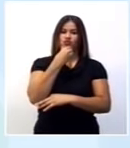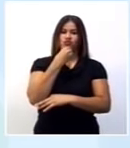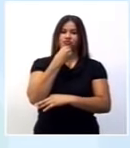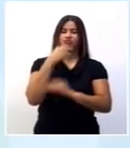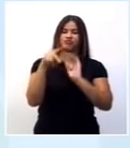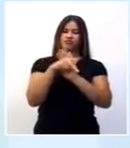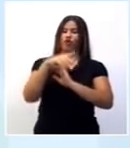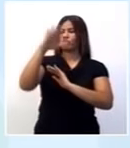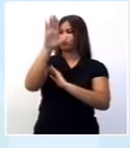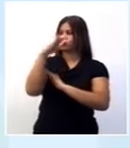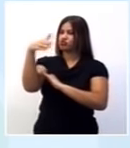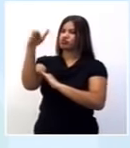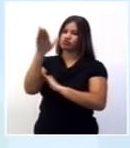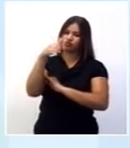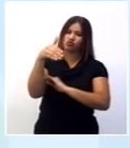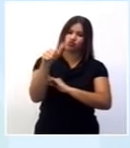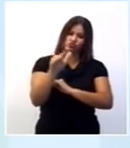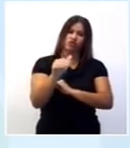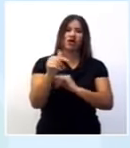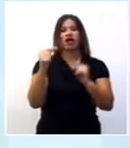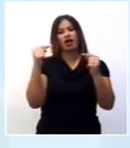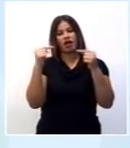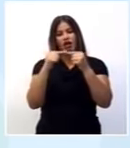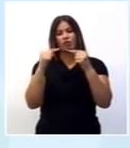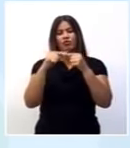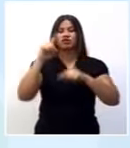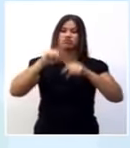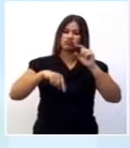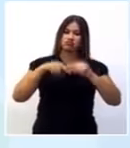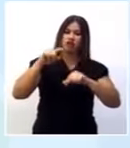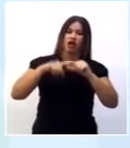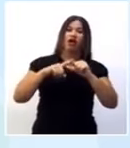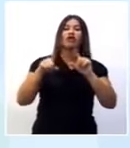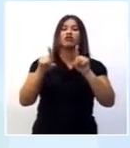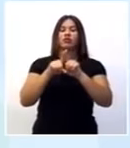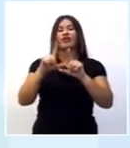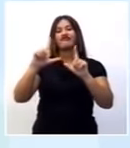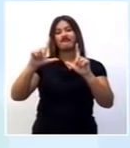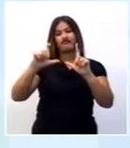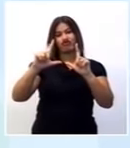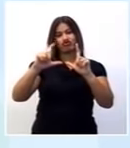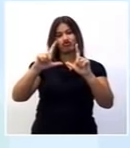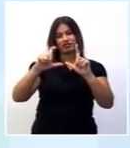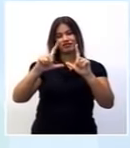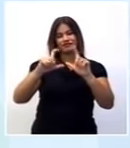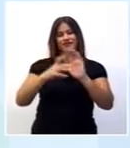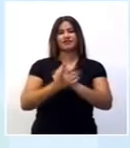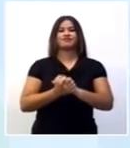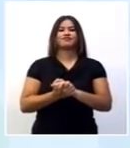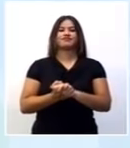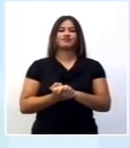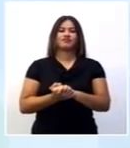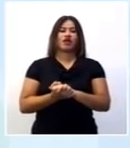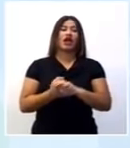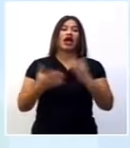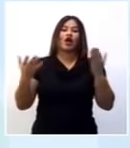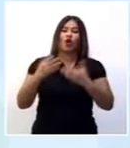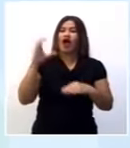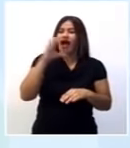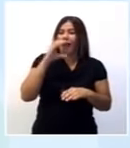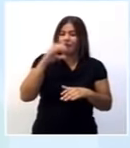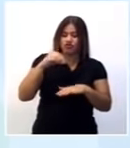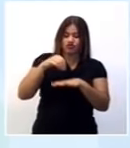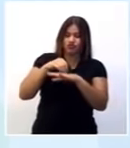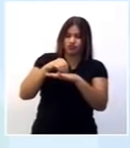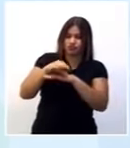fonte nossa. E fonte 5, uma fotografia. Agora, rapidinho para vocês entenderem uma sugestão que a gente vai dar para